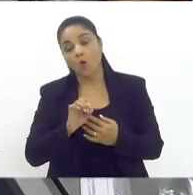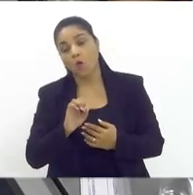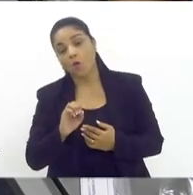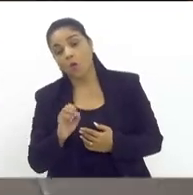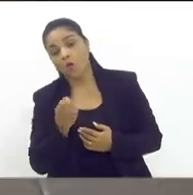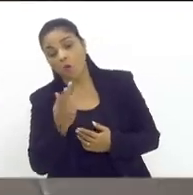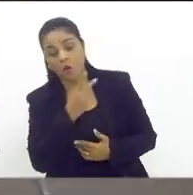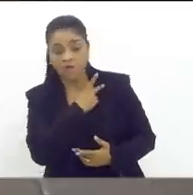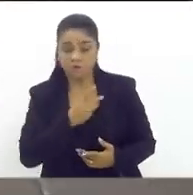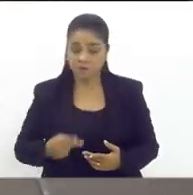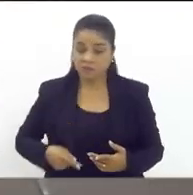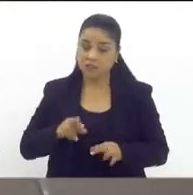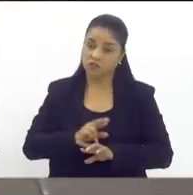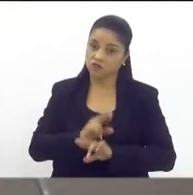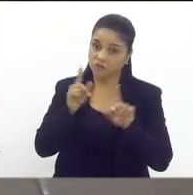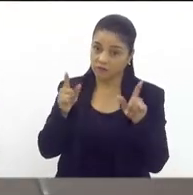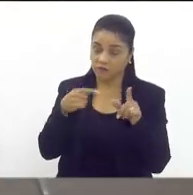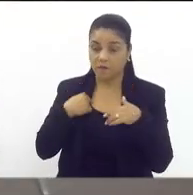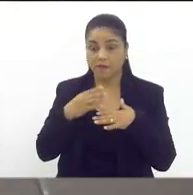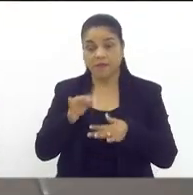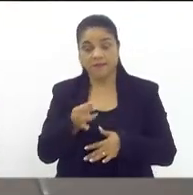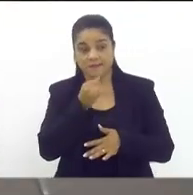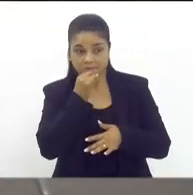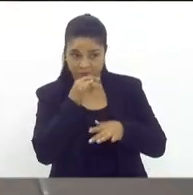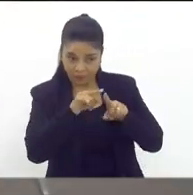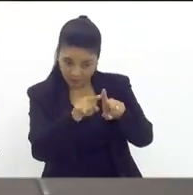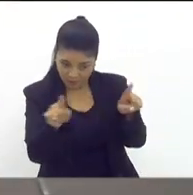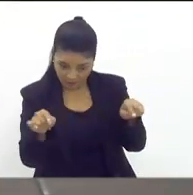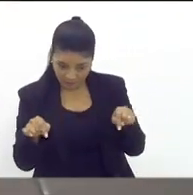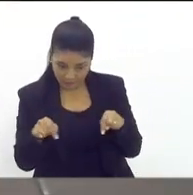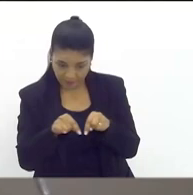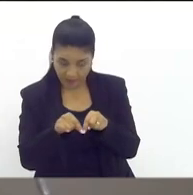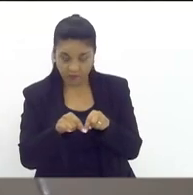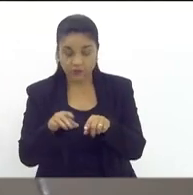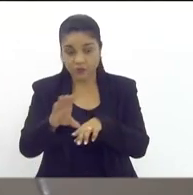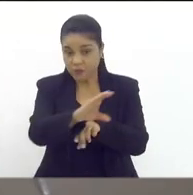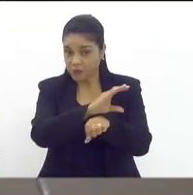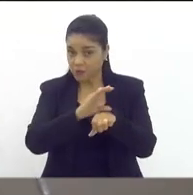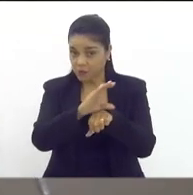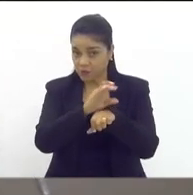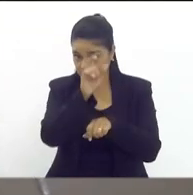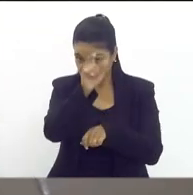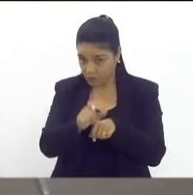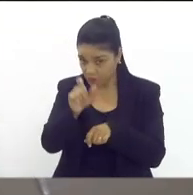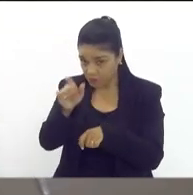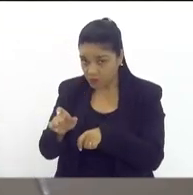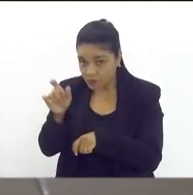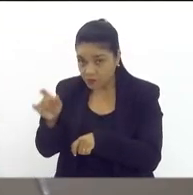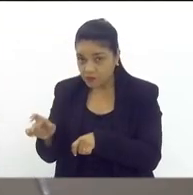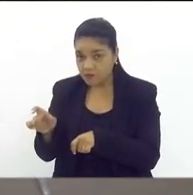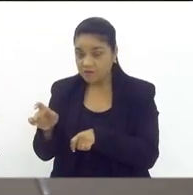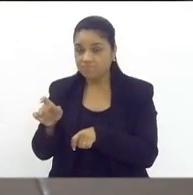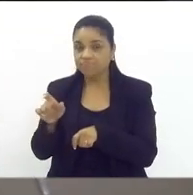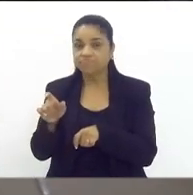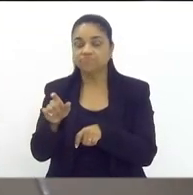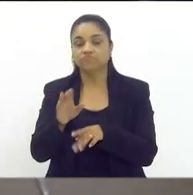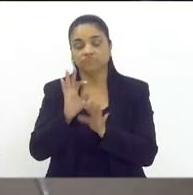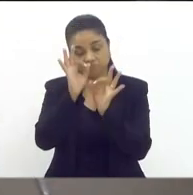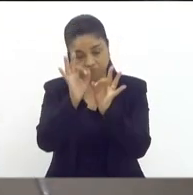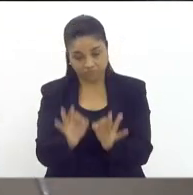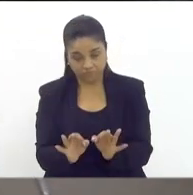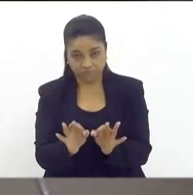na verdade assim os gabinetes dois conselheiros eles são eles são de pré-definidos